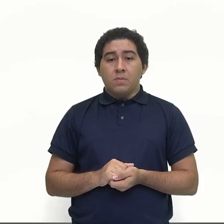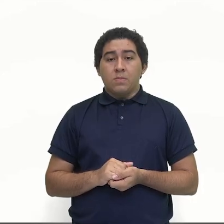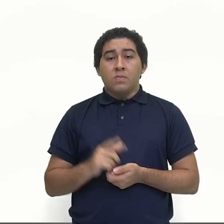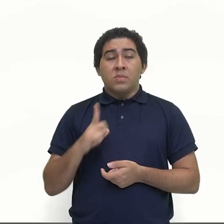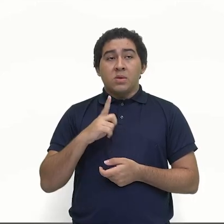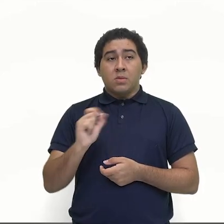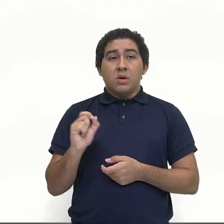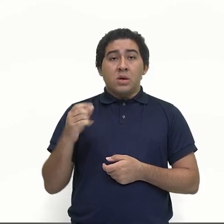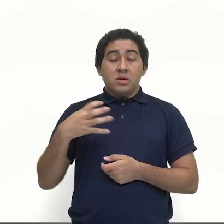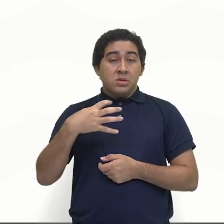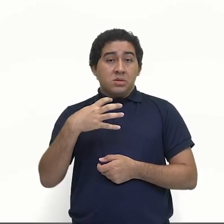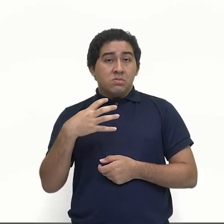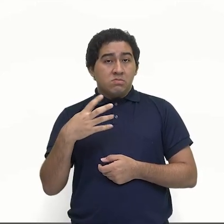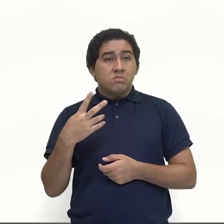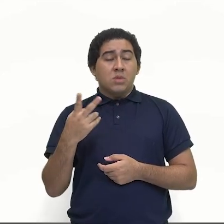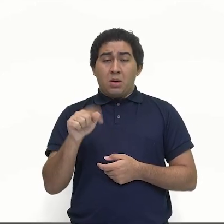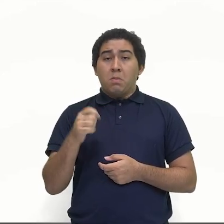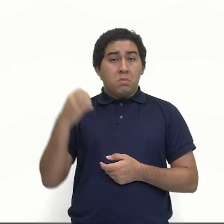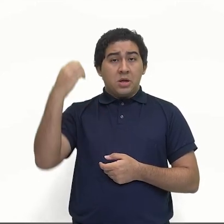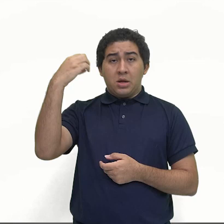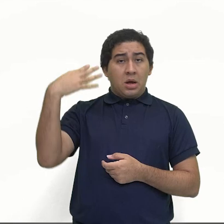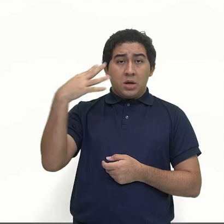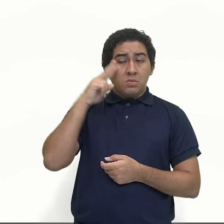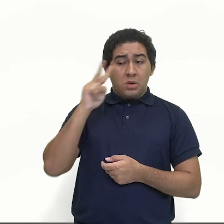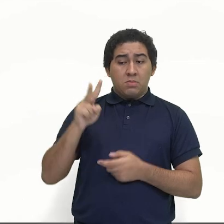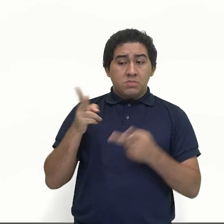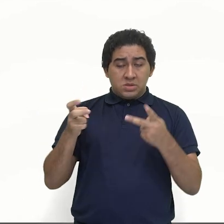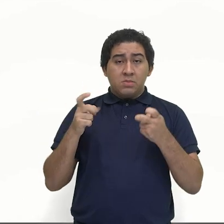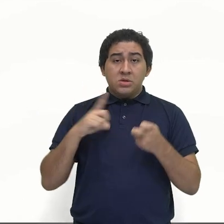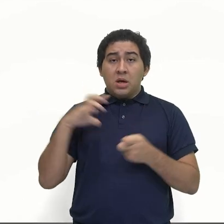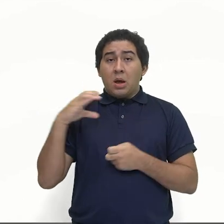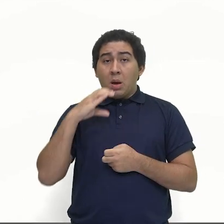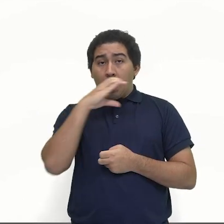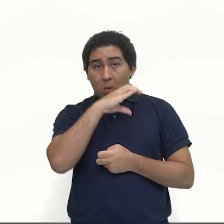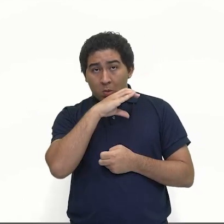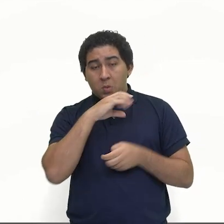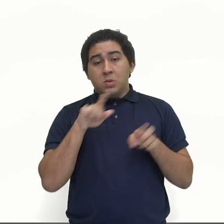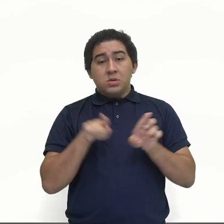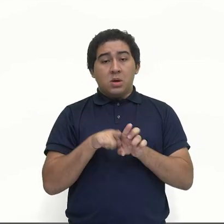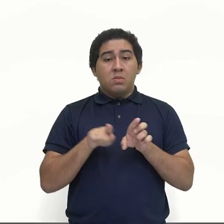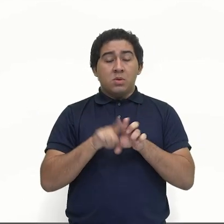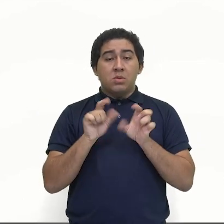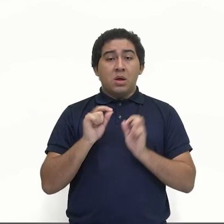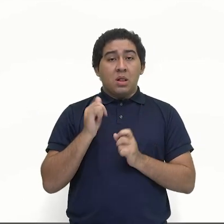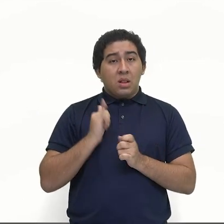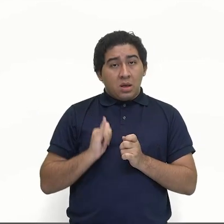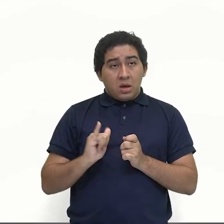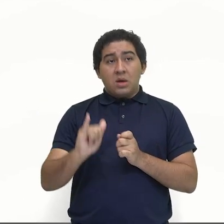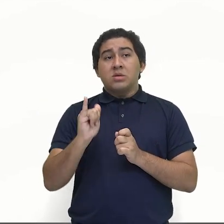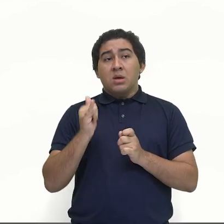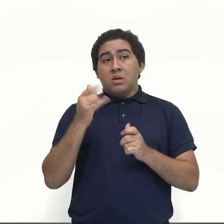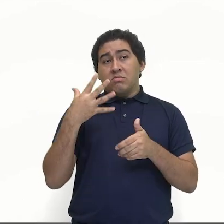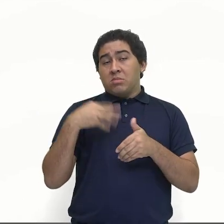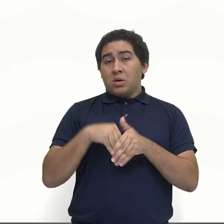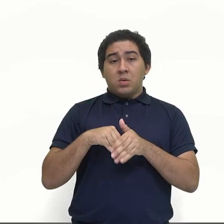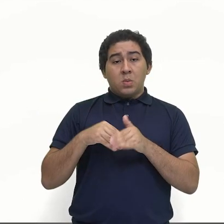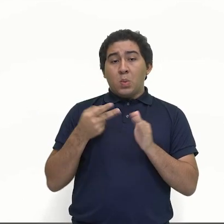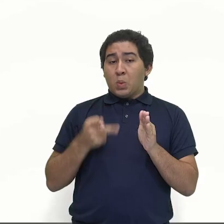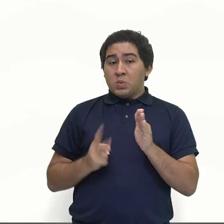a minha mão. Então, nesse caso, ó, tais como produzir calor, armazenar cargas